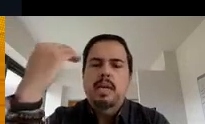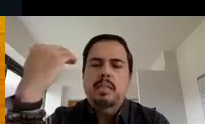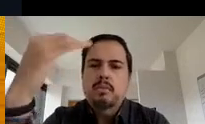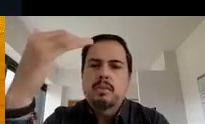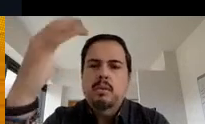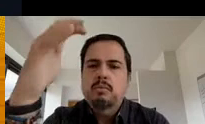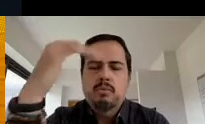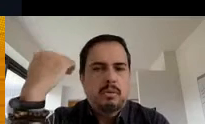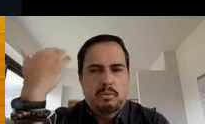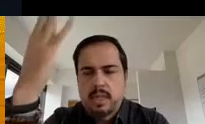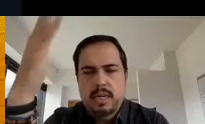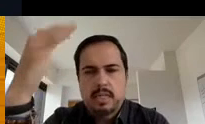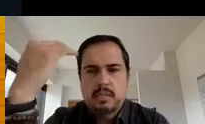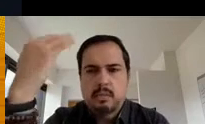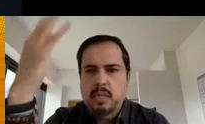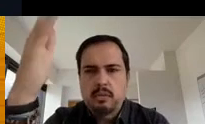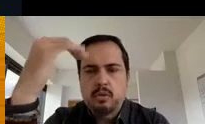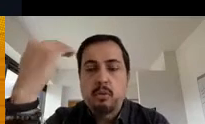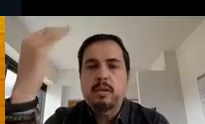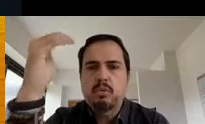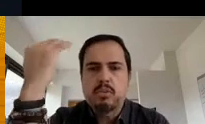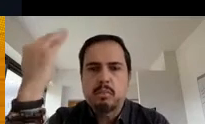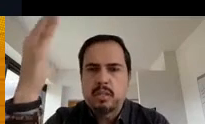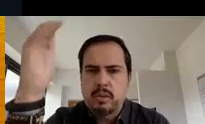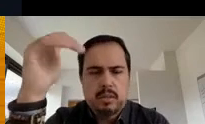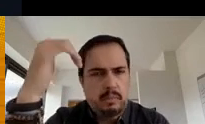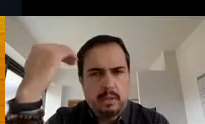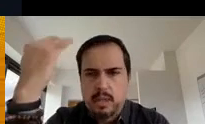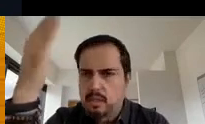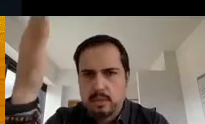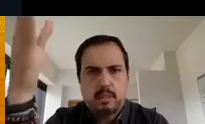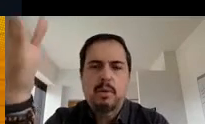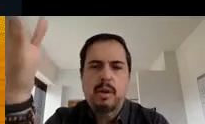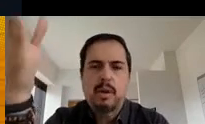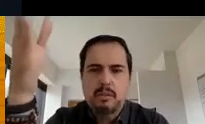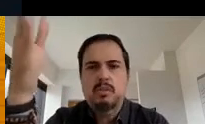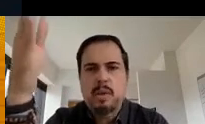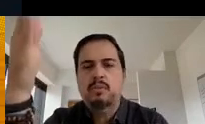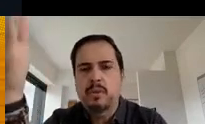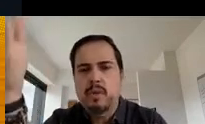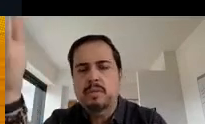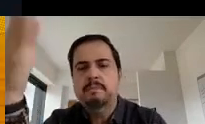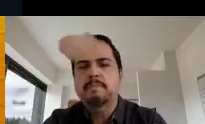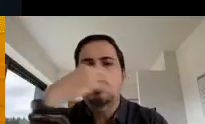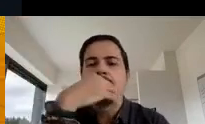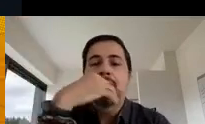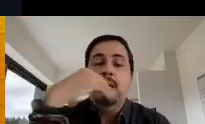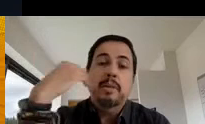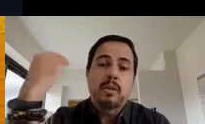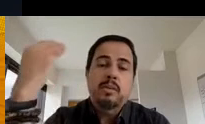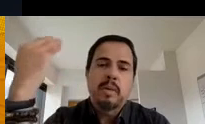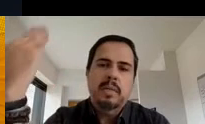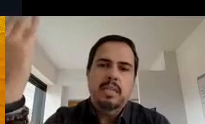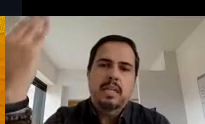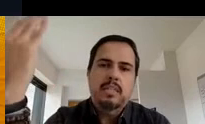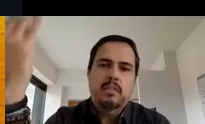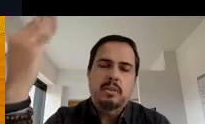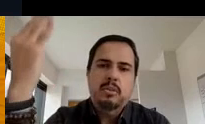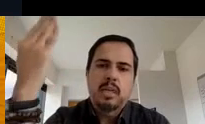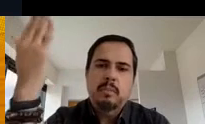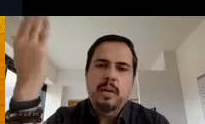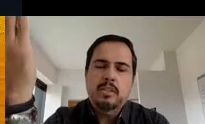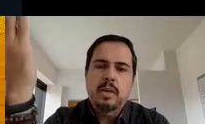pessoa. O Brasil tem um número gigante de smartphone, de cobertura de smartphone. Tipo, 80% da população tem smartphone. Mas